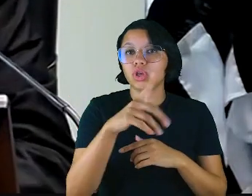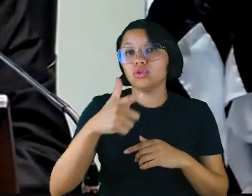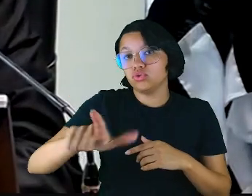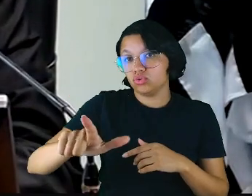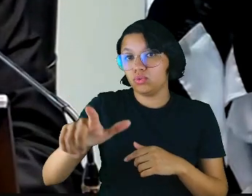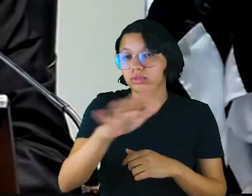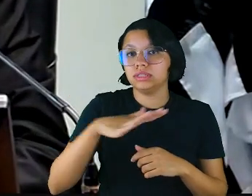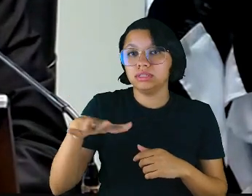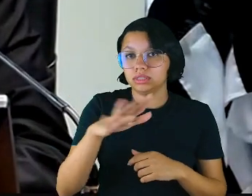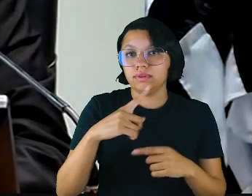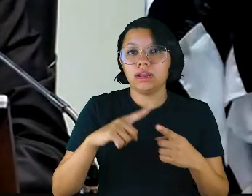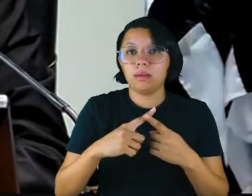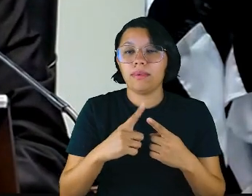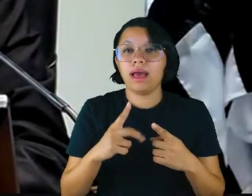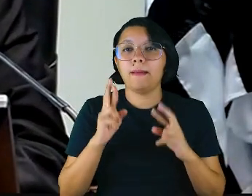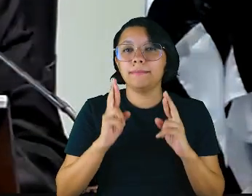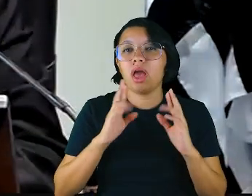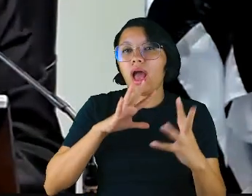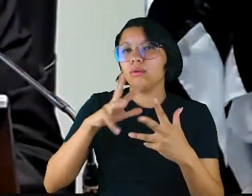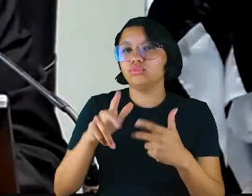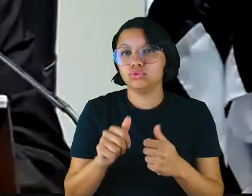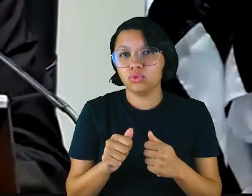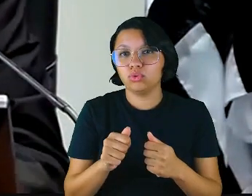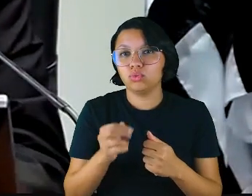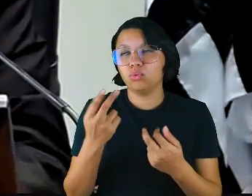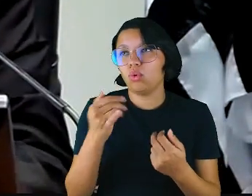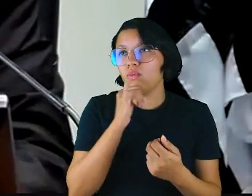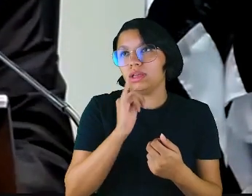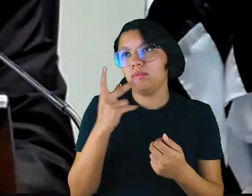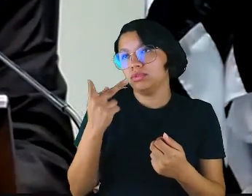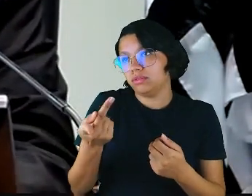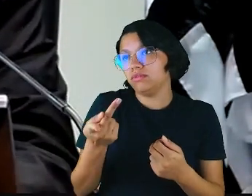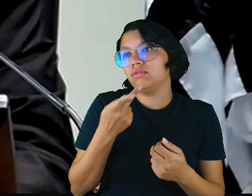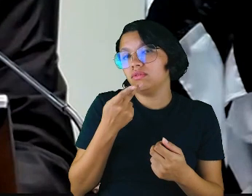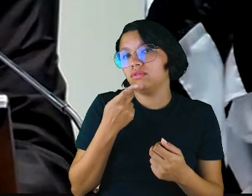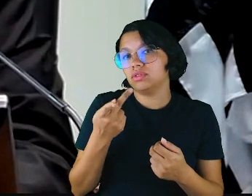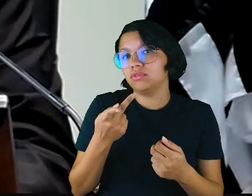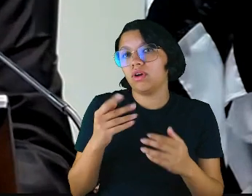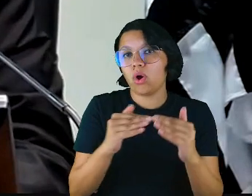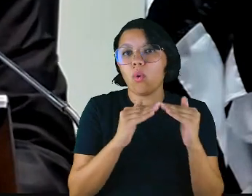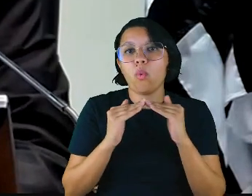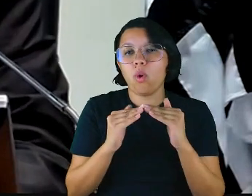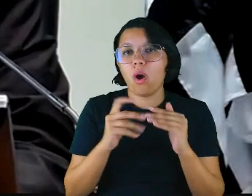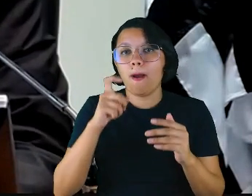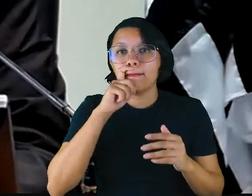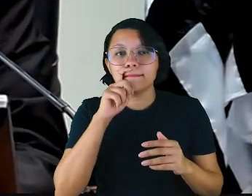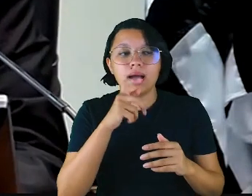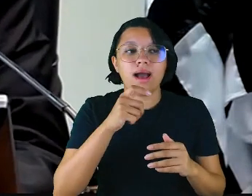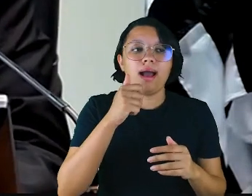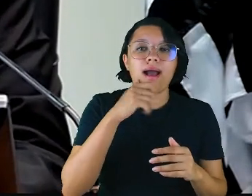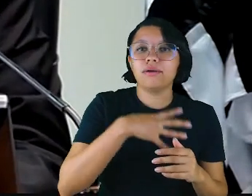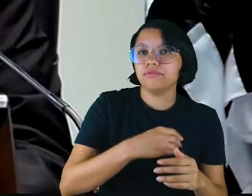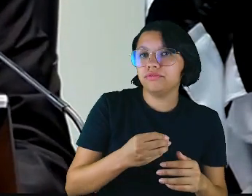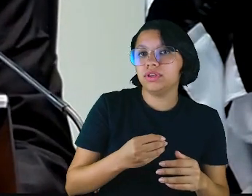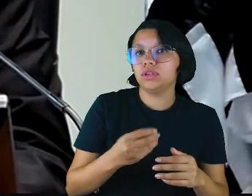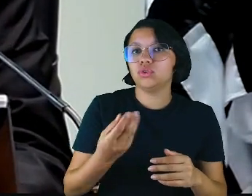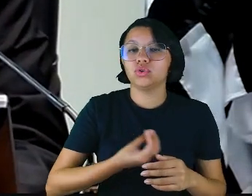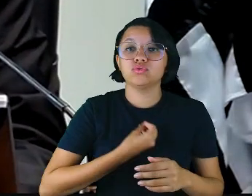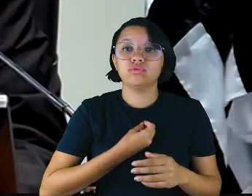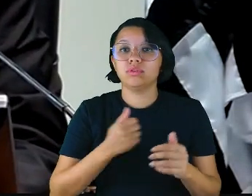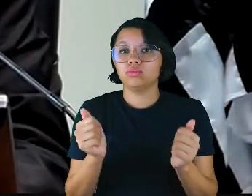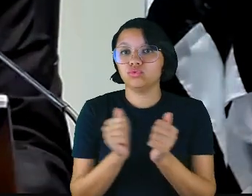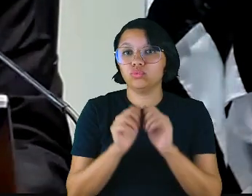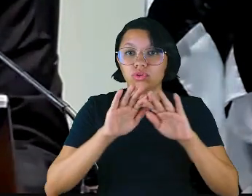esferas, mas presunção absoluta vai ser muito difícil, pelos exemplos que você mencionou, pelos acordos de pai para filho. Nós